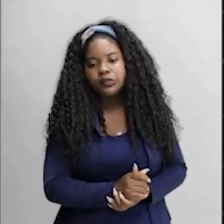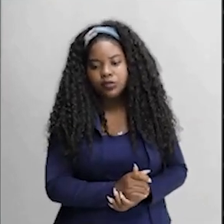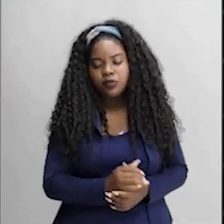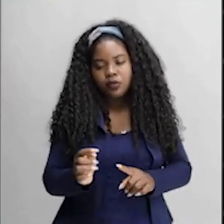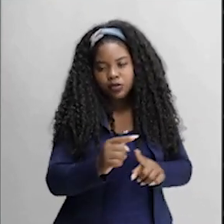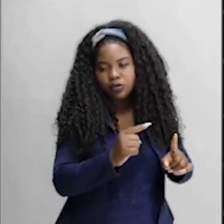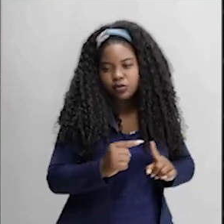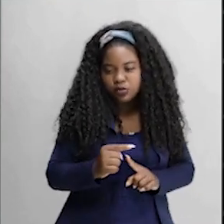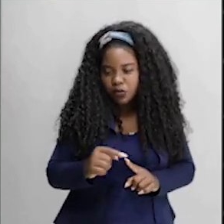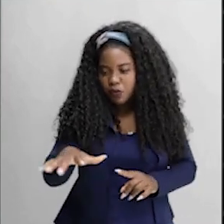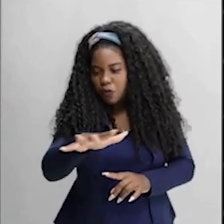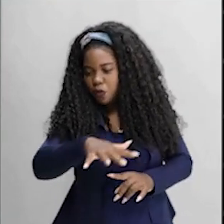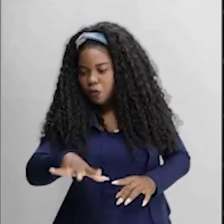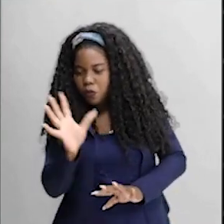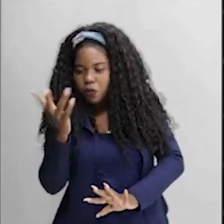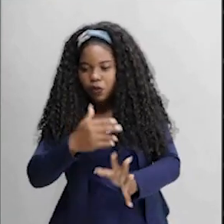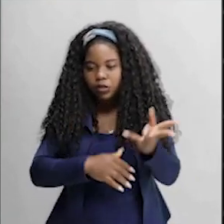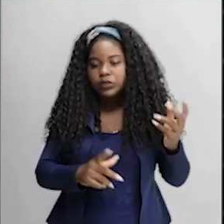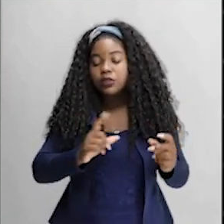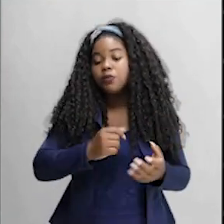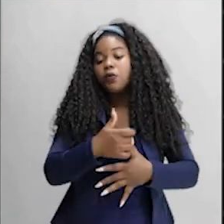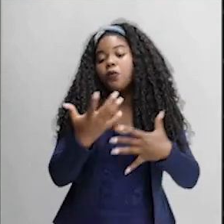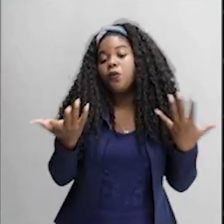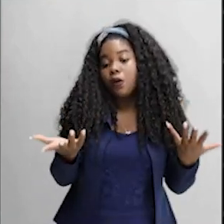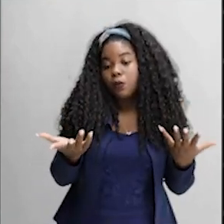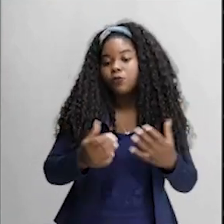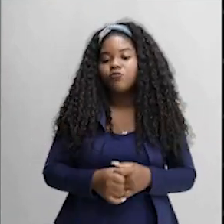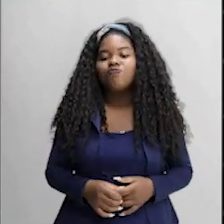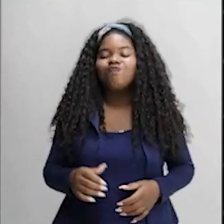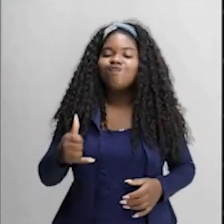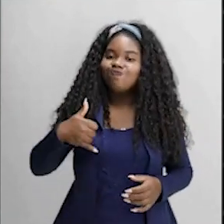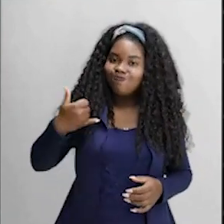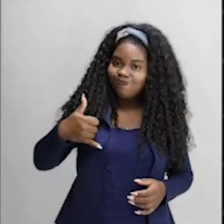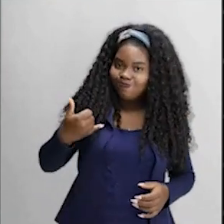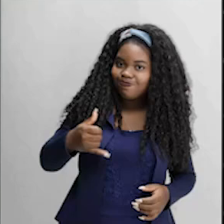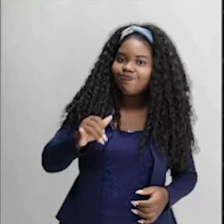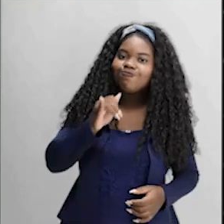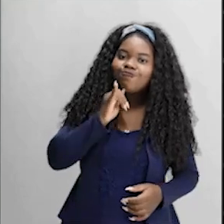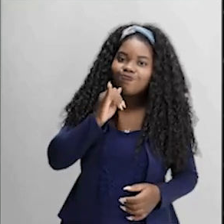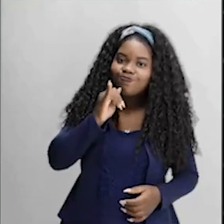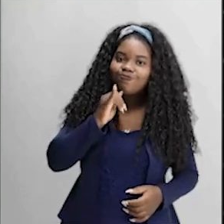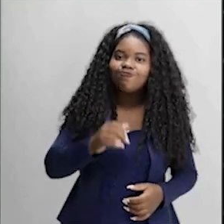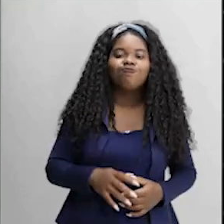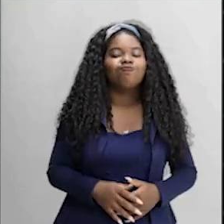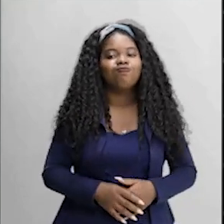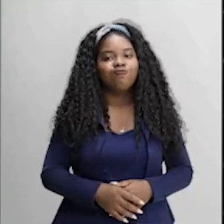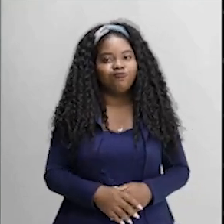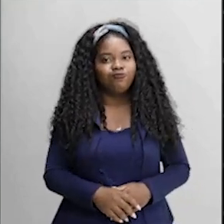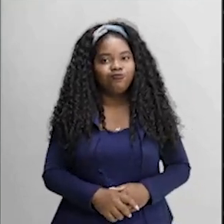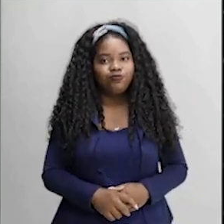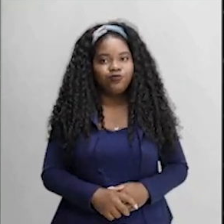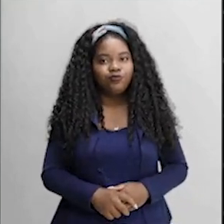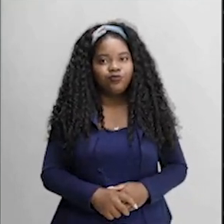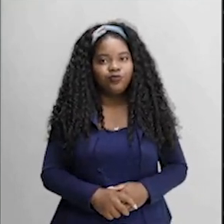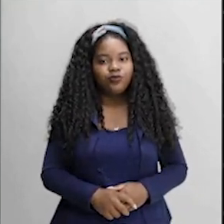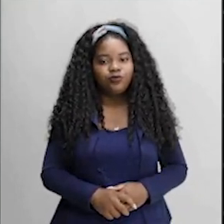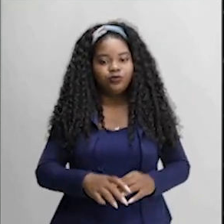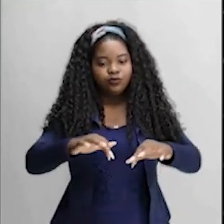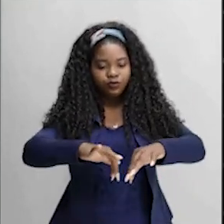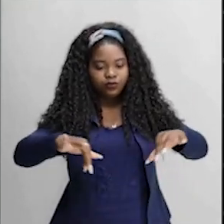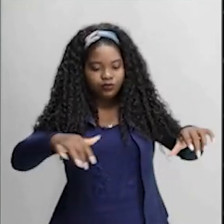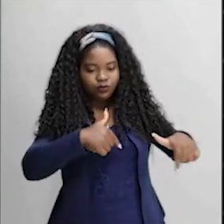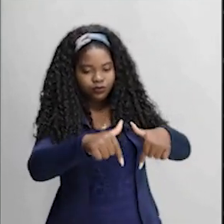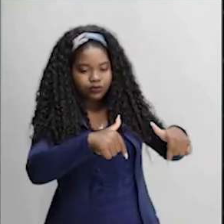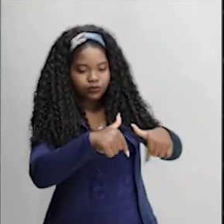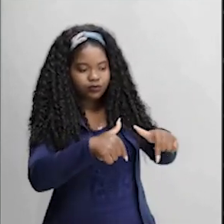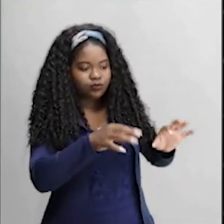da natureza, nós vamos listar quais? Vamos lá. Idade, por exemplo. Então, nós temos elementos como idade. A divisão do trabalho feita por